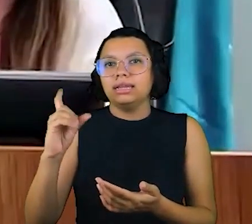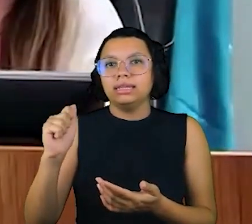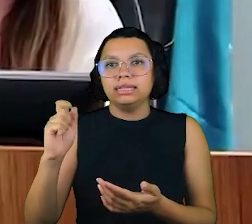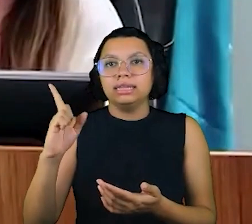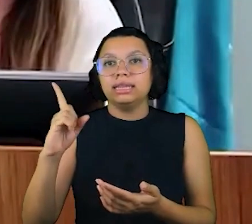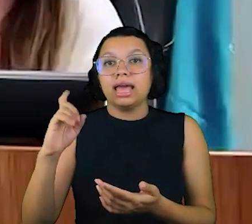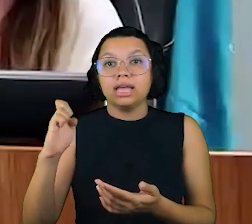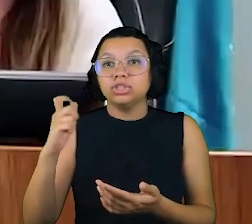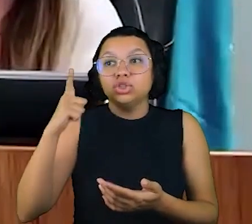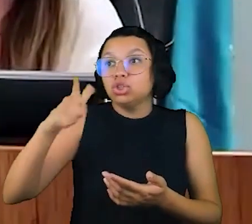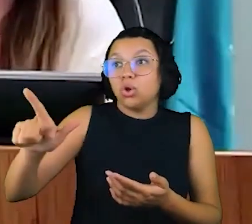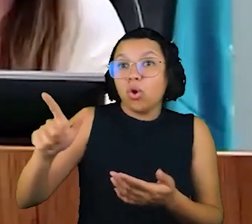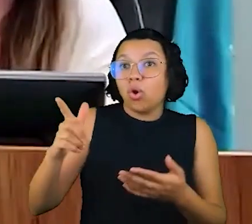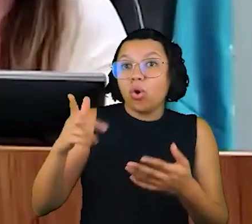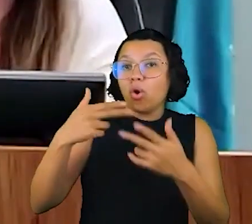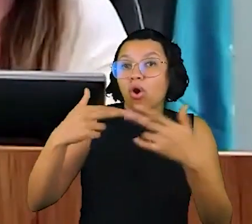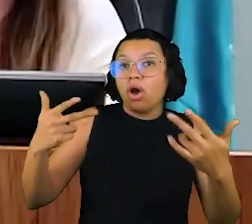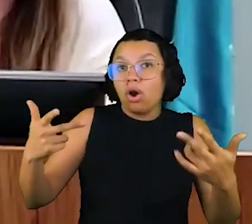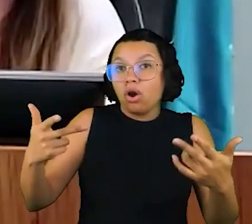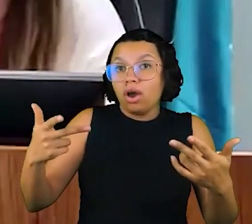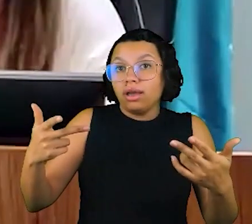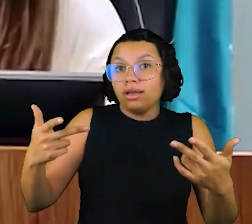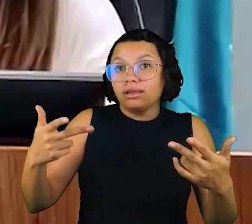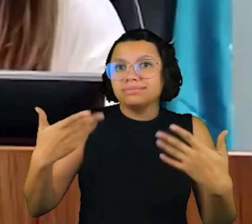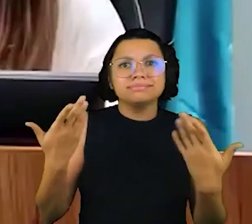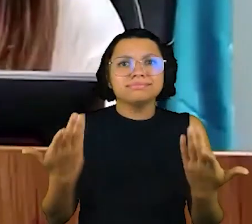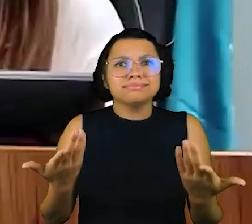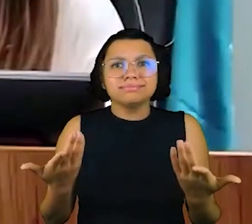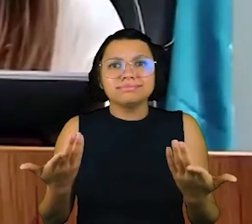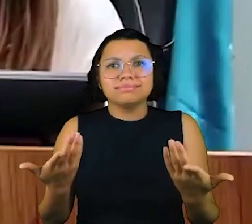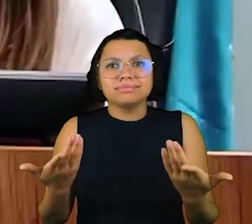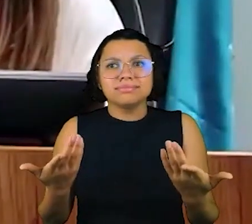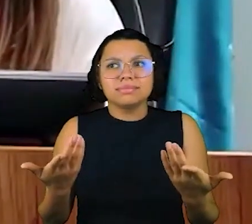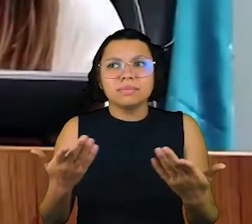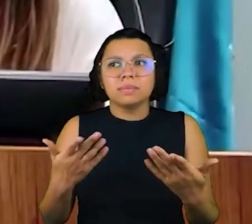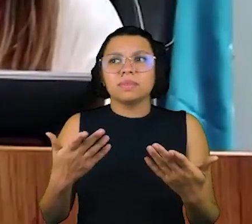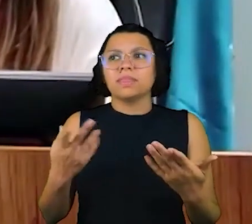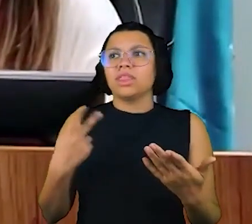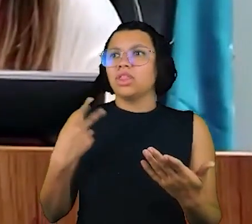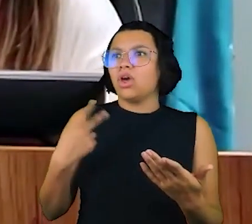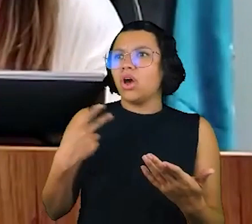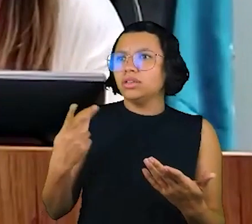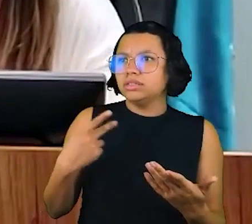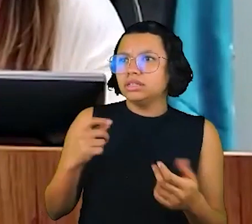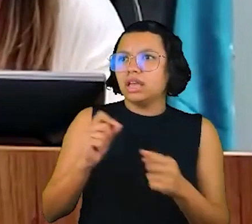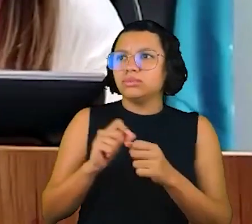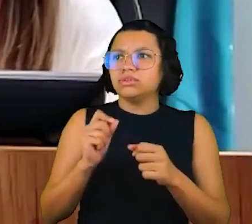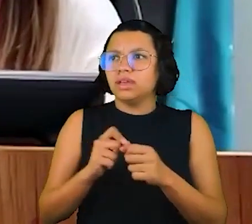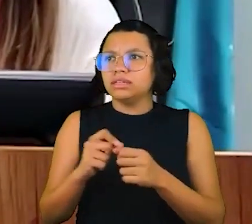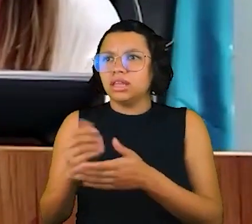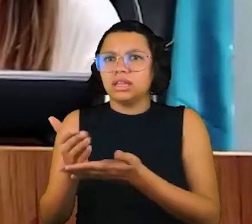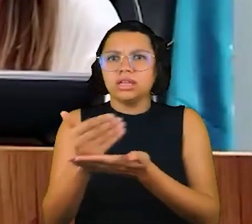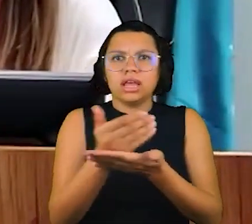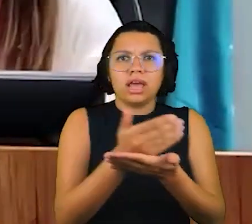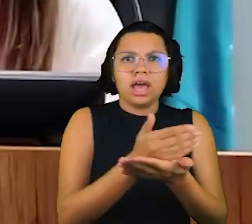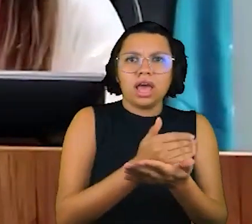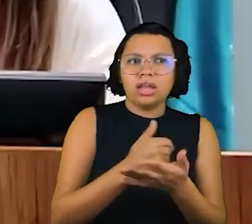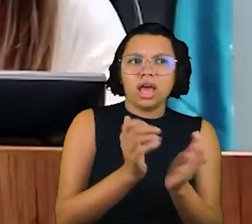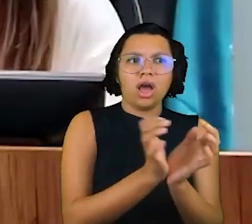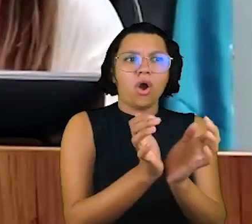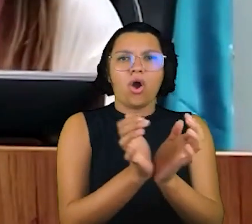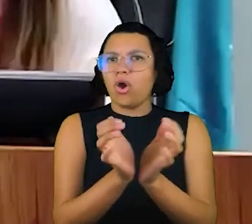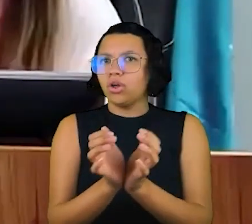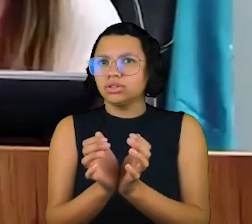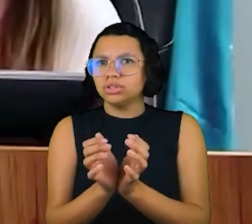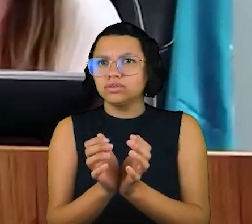alheia. E nesse ponto, meus caros, eu acho que nós estamos aqui fazendo uma espécie de